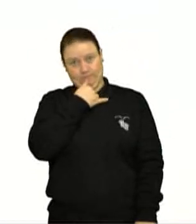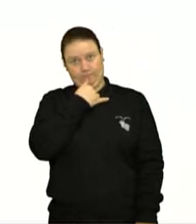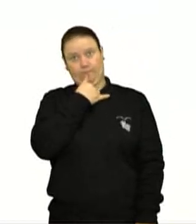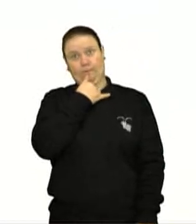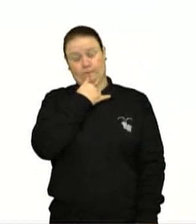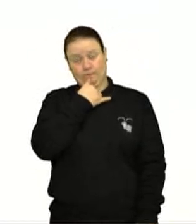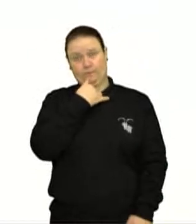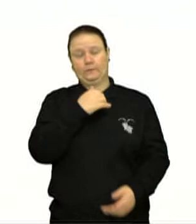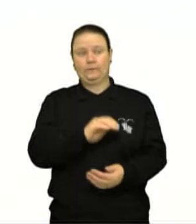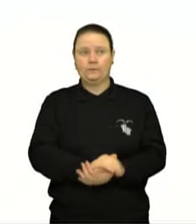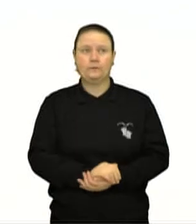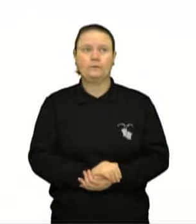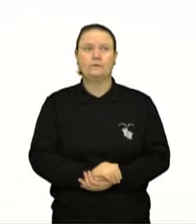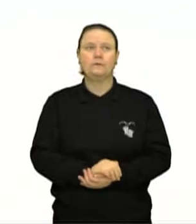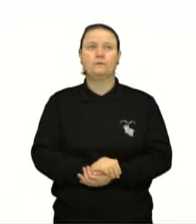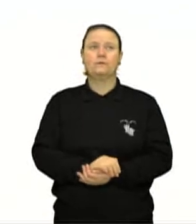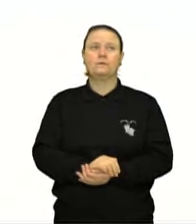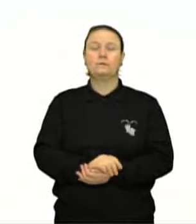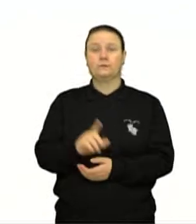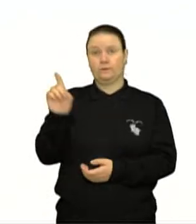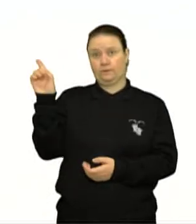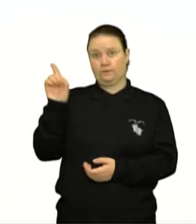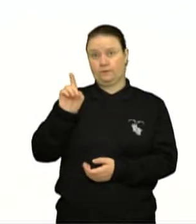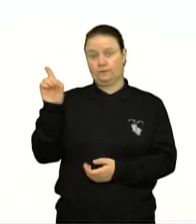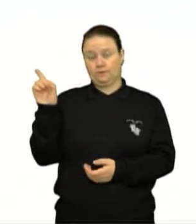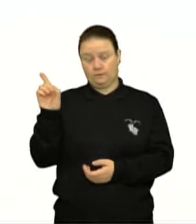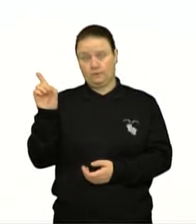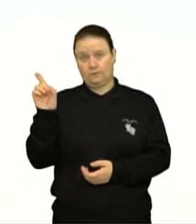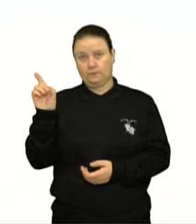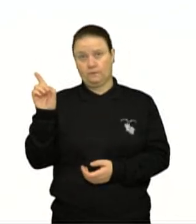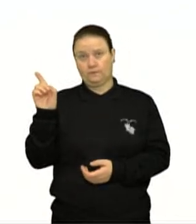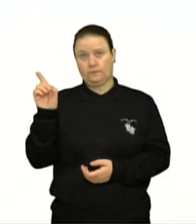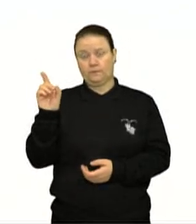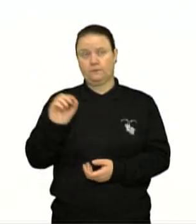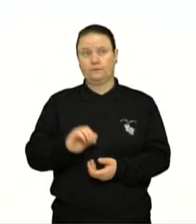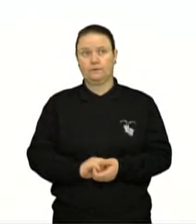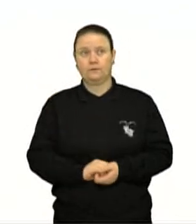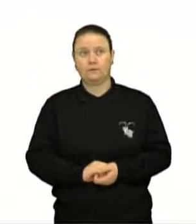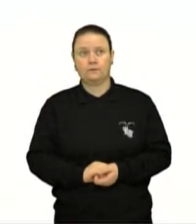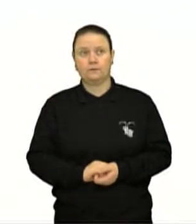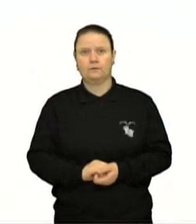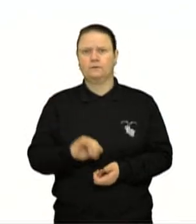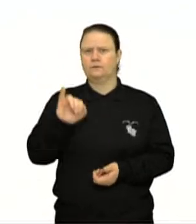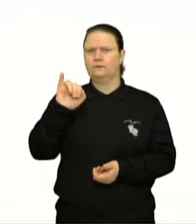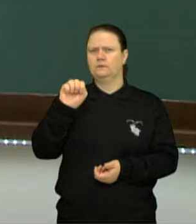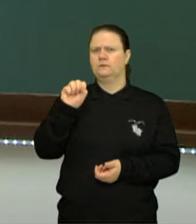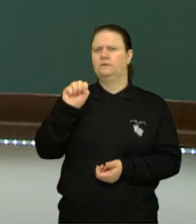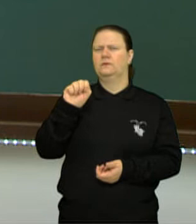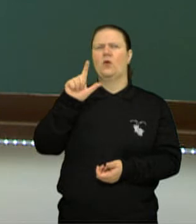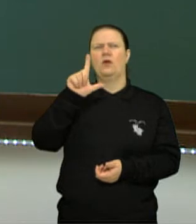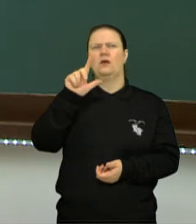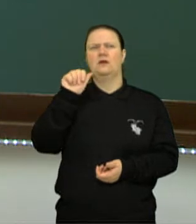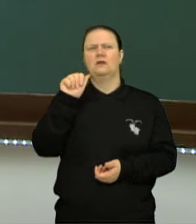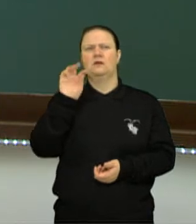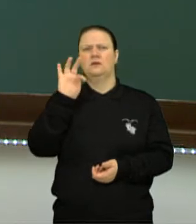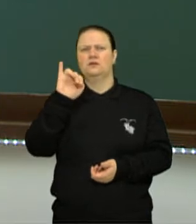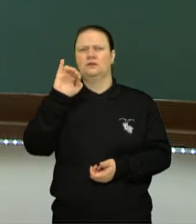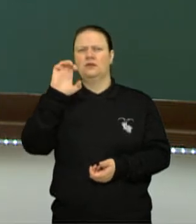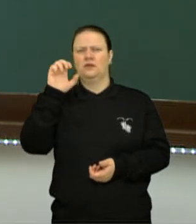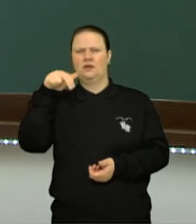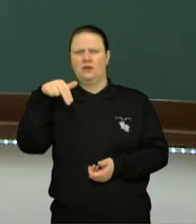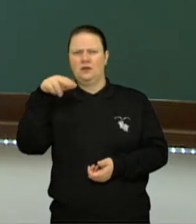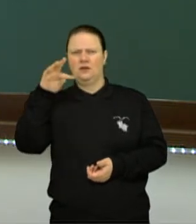vamos pensar. Aqui, sigue latiendo. Que? Latiendo, será que é